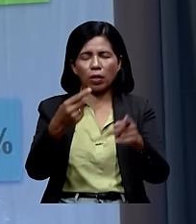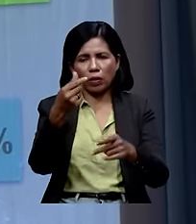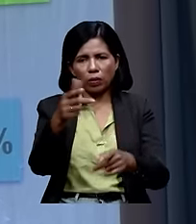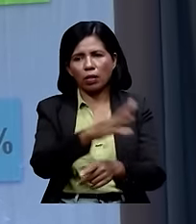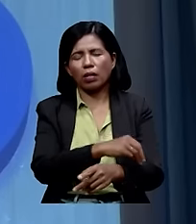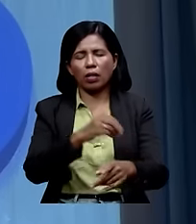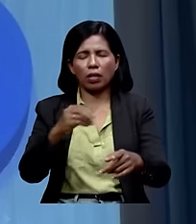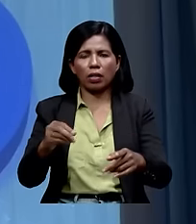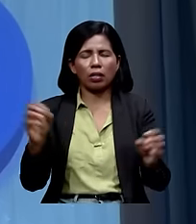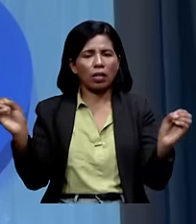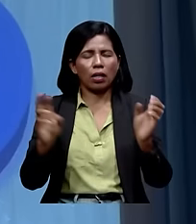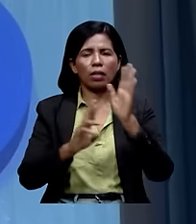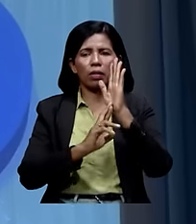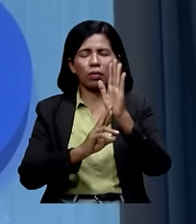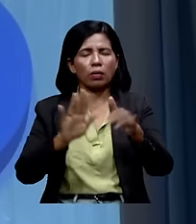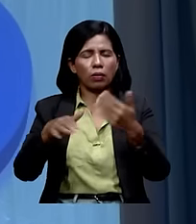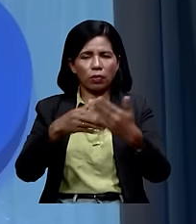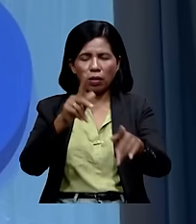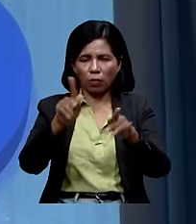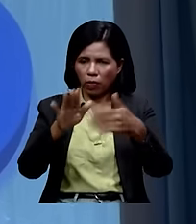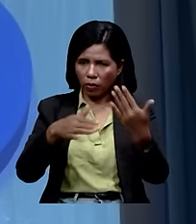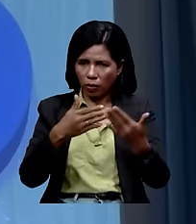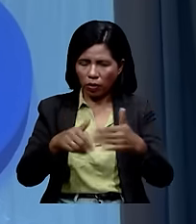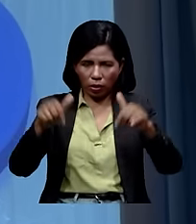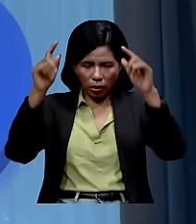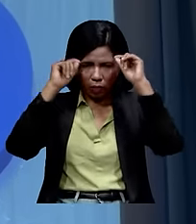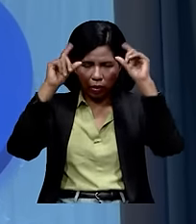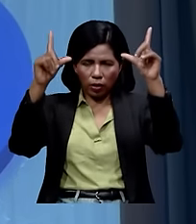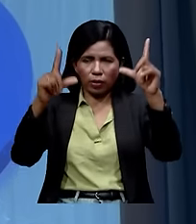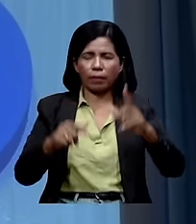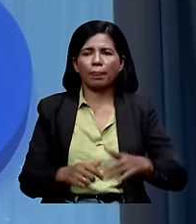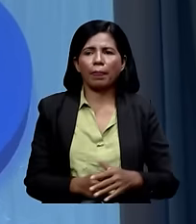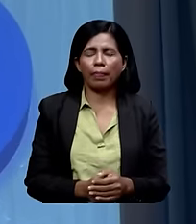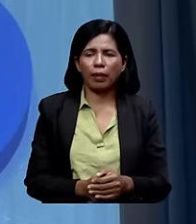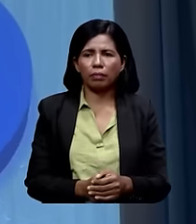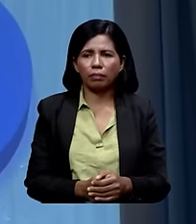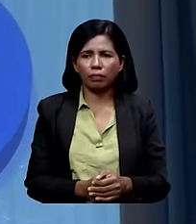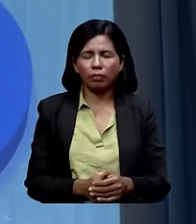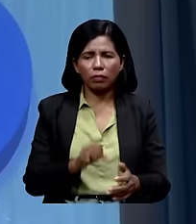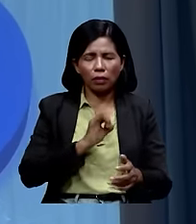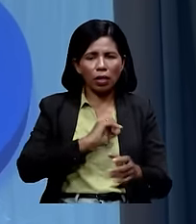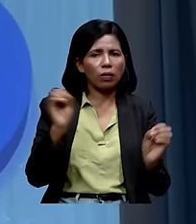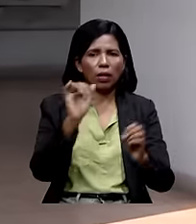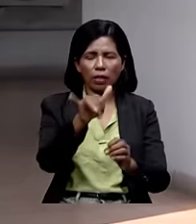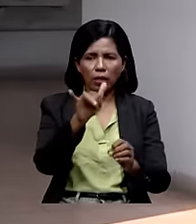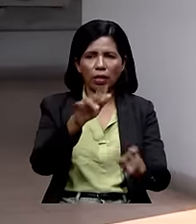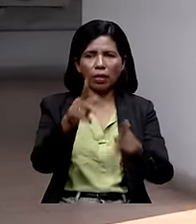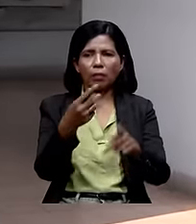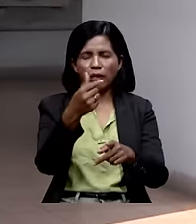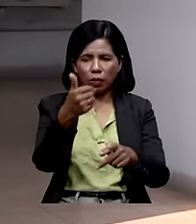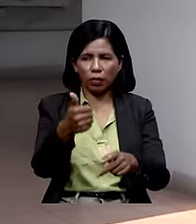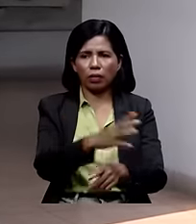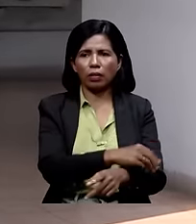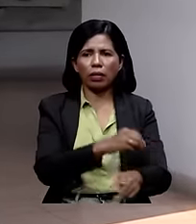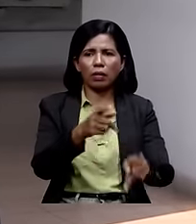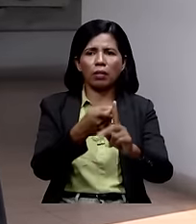nebe lá representa a maioria da população e a território laran. Alla concordo tamba. E ma itu andit ma tu dia kata kelar. E